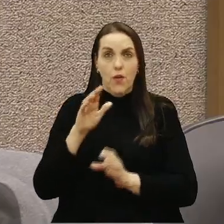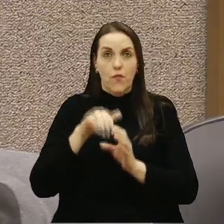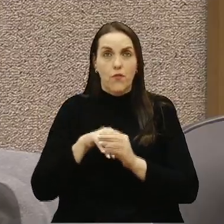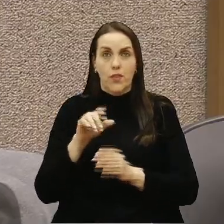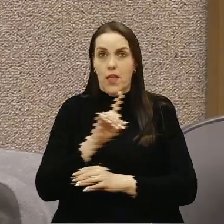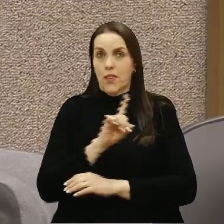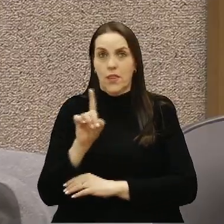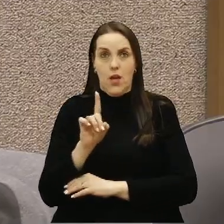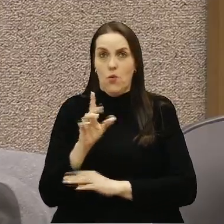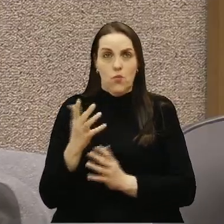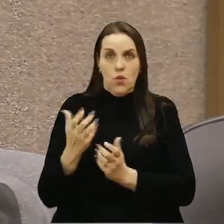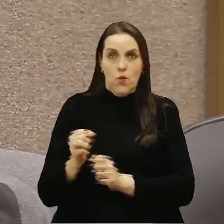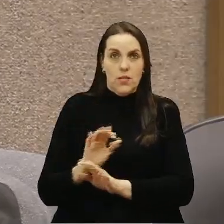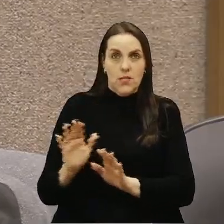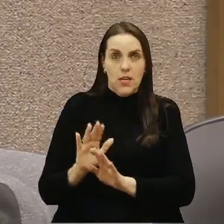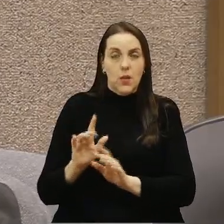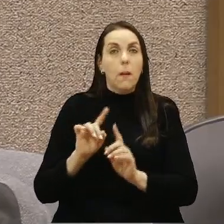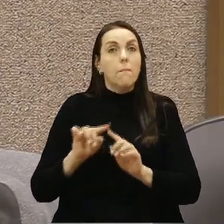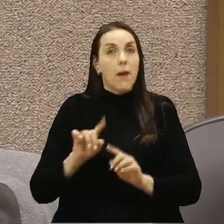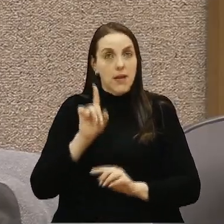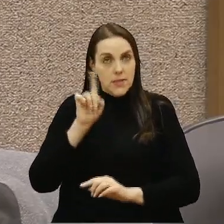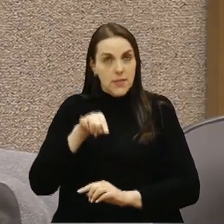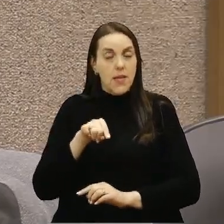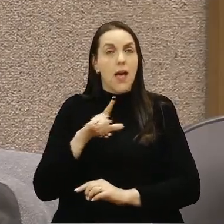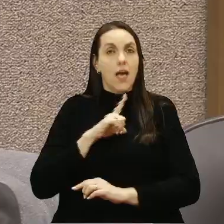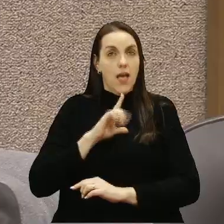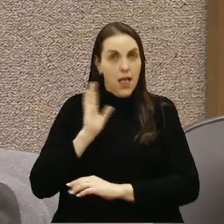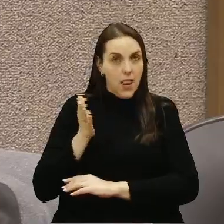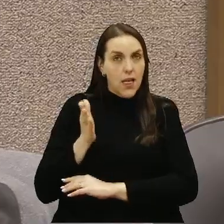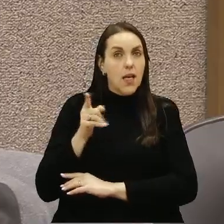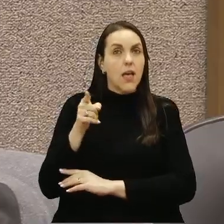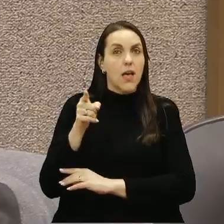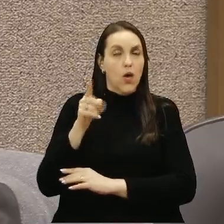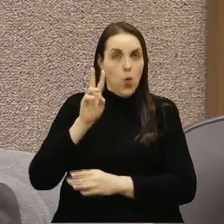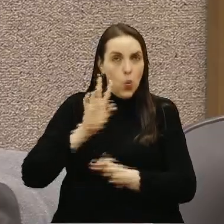pela admissibilidade, mas que sirva de lição. Cuidado.